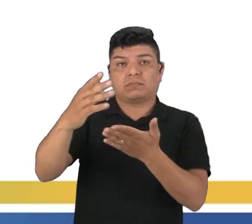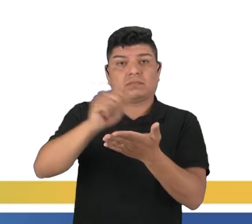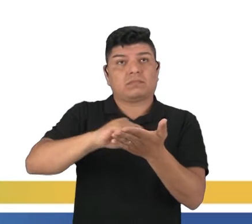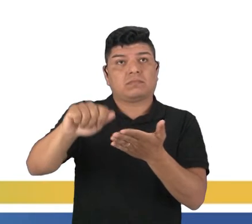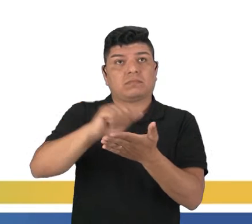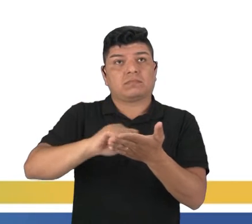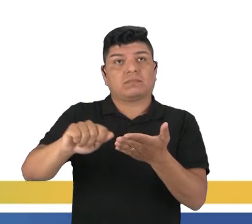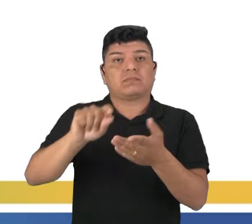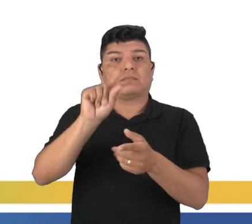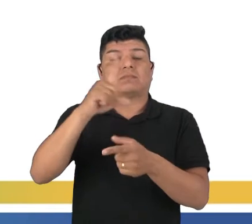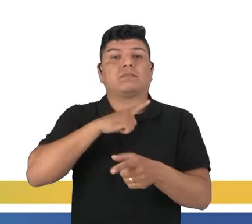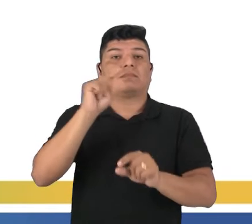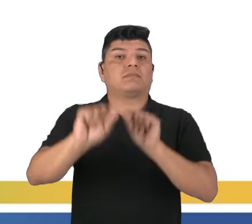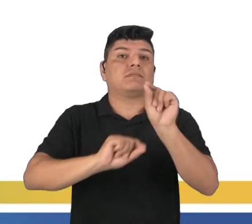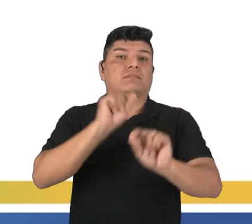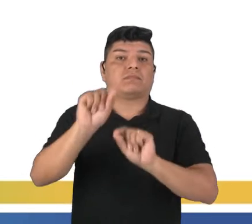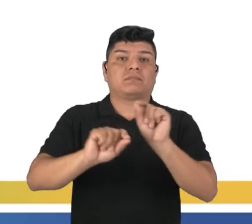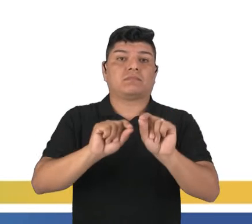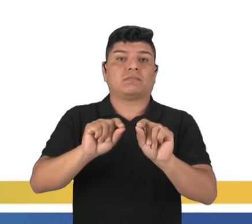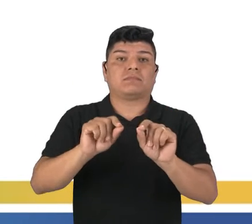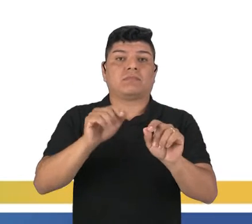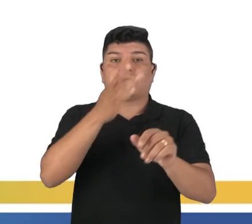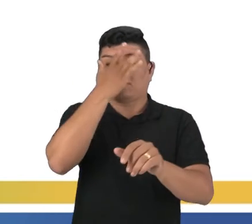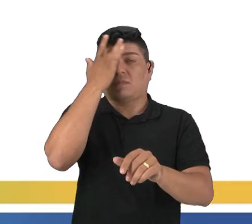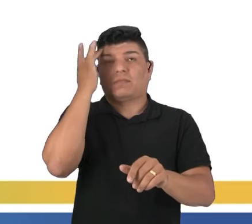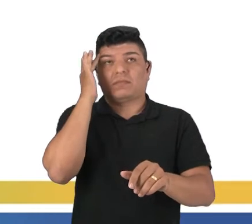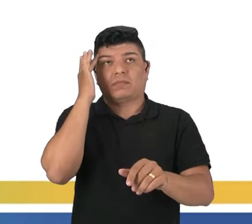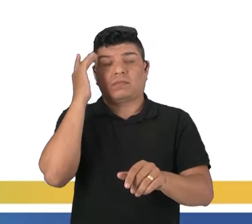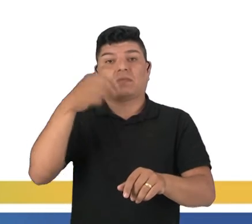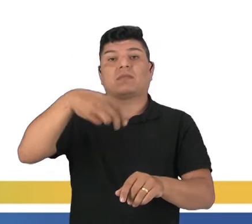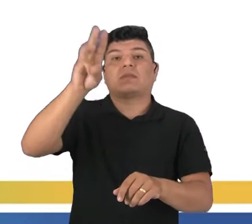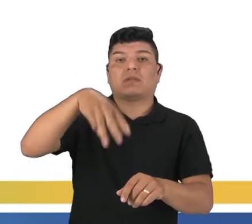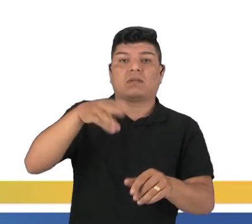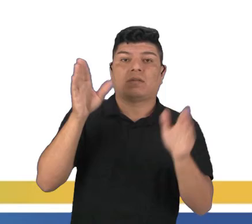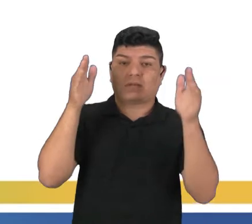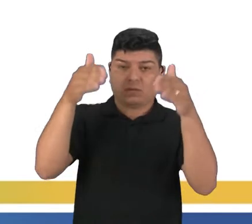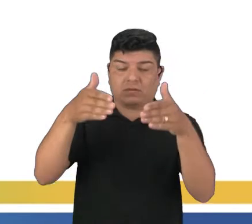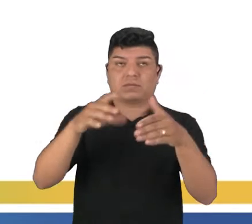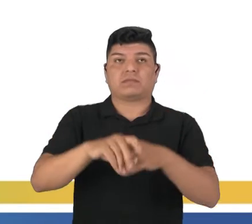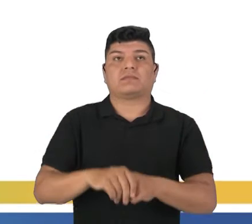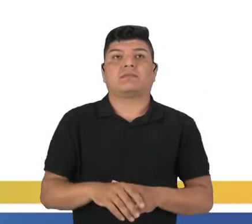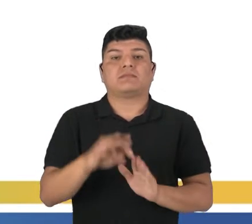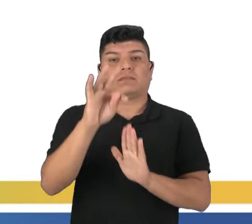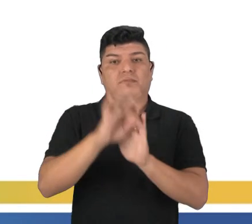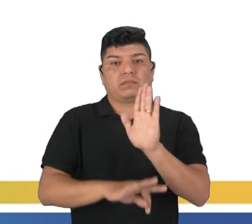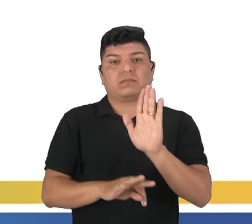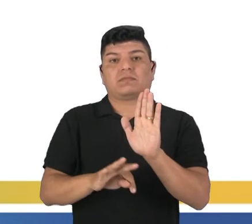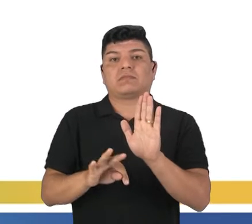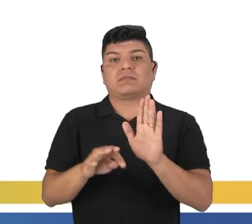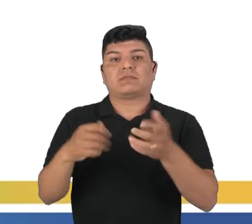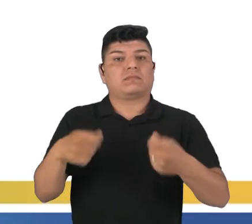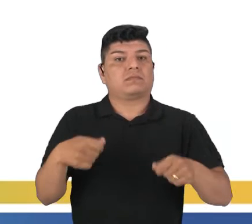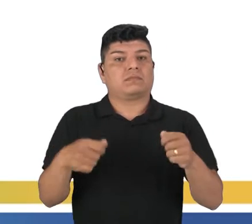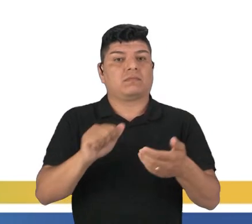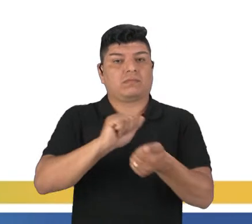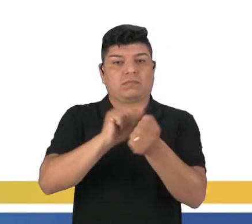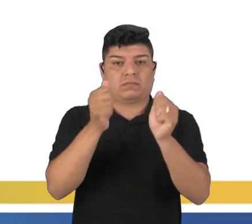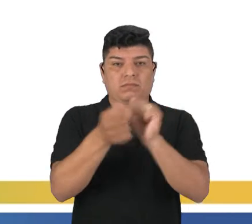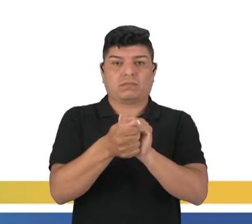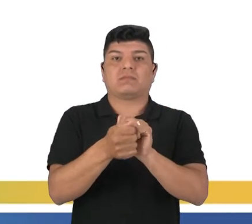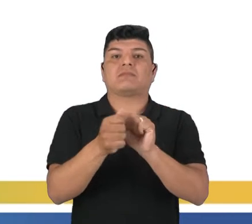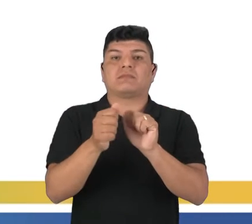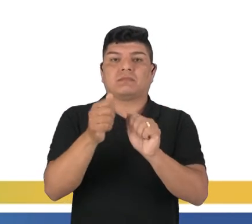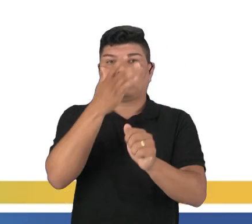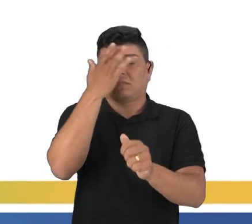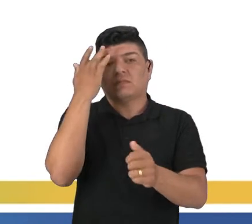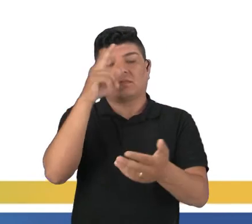a escrever, você tem o quê? Que determinar o público para quem você vai se dirigir. O texto deverá adaptar-se